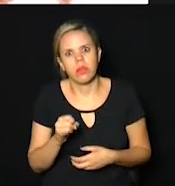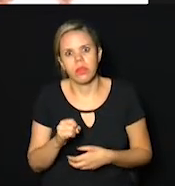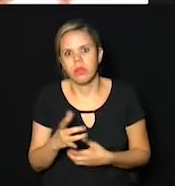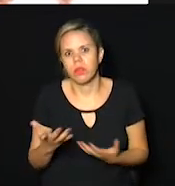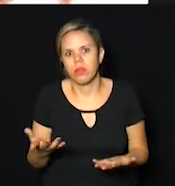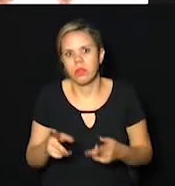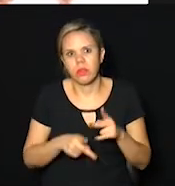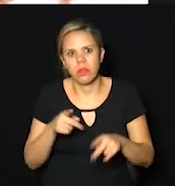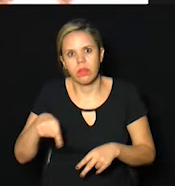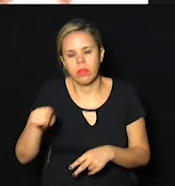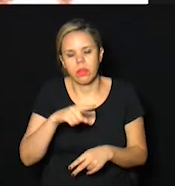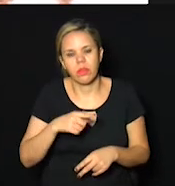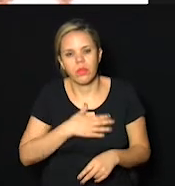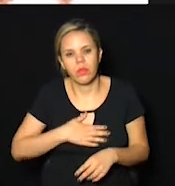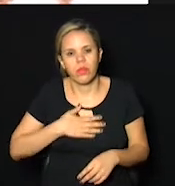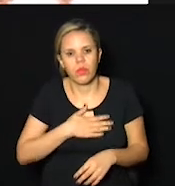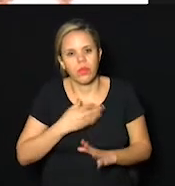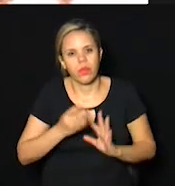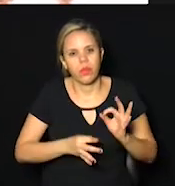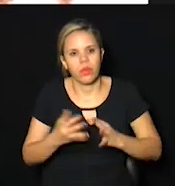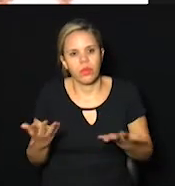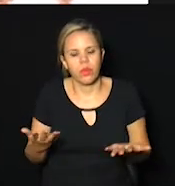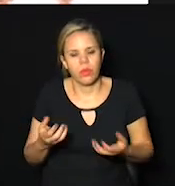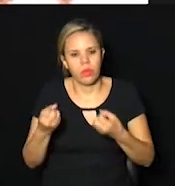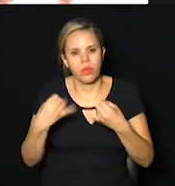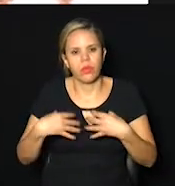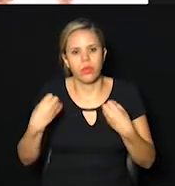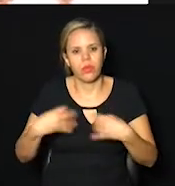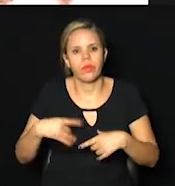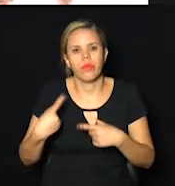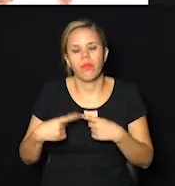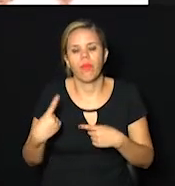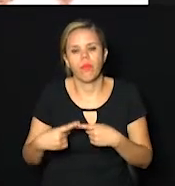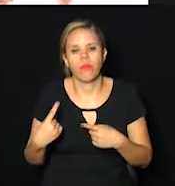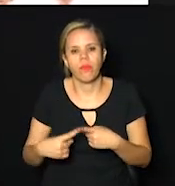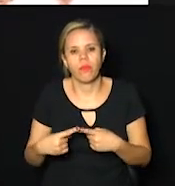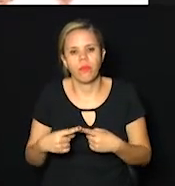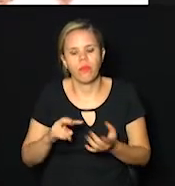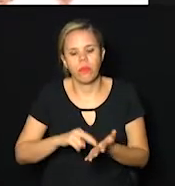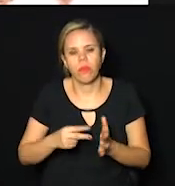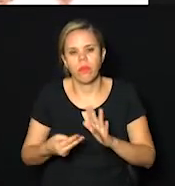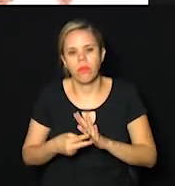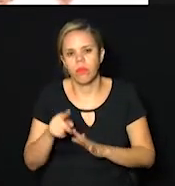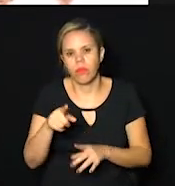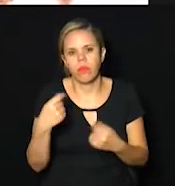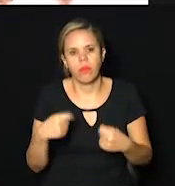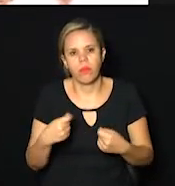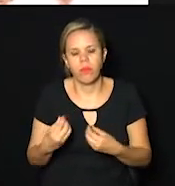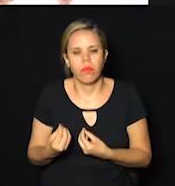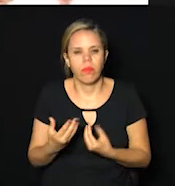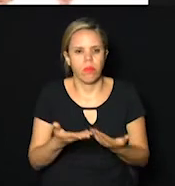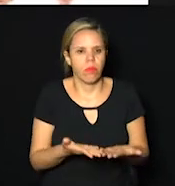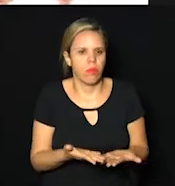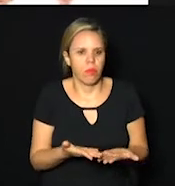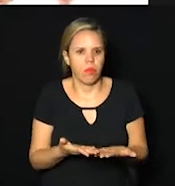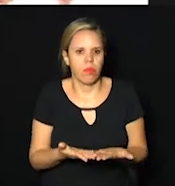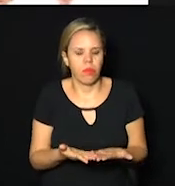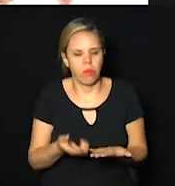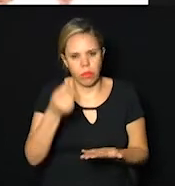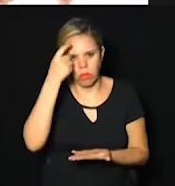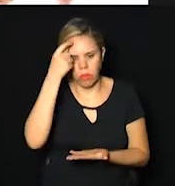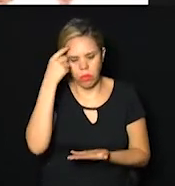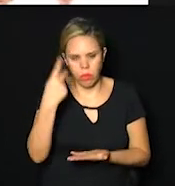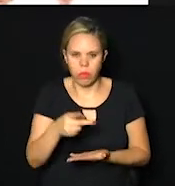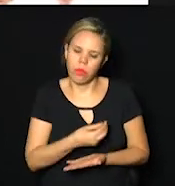quando as pessoas gostam de um projeto, elas explicam por quê, isso quer dizer que o que você precisa entregar, decore isso para sua